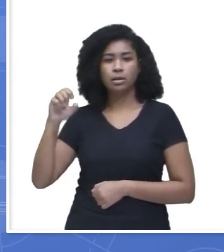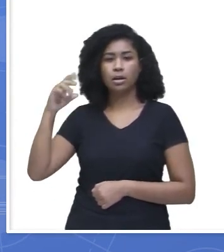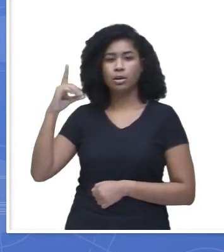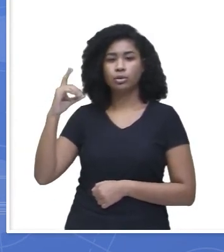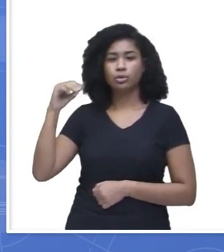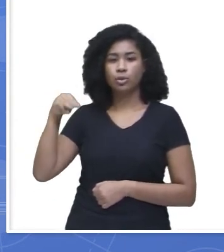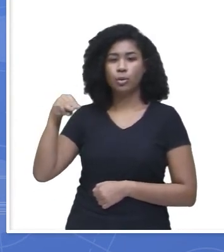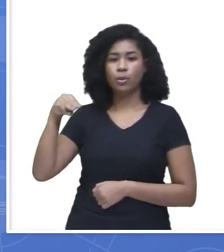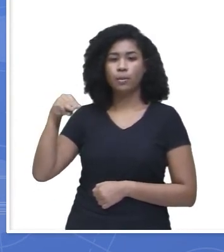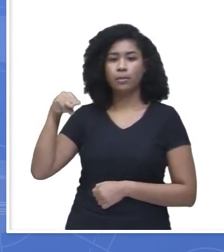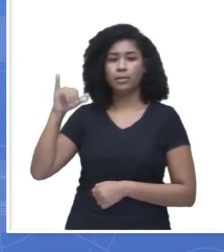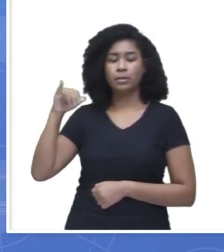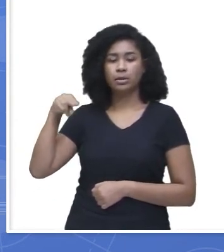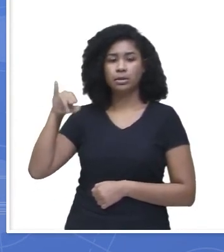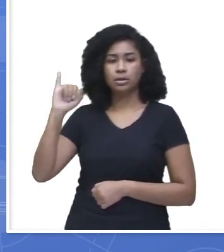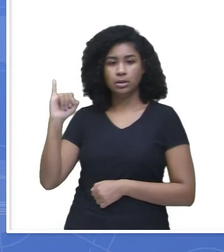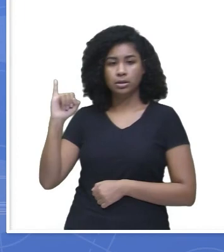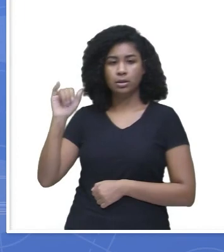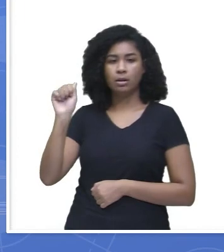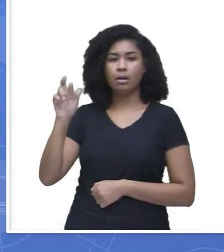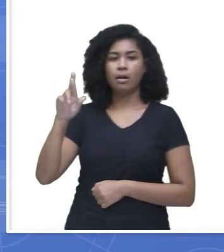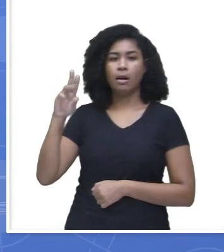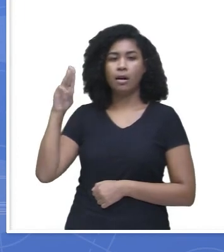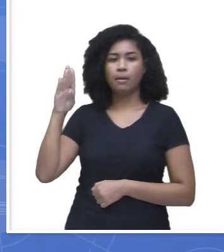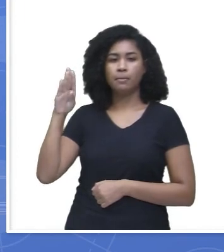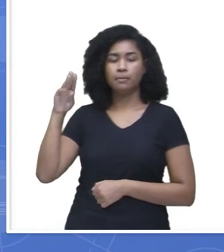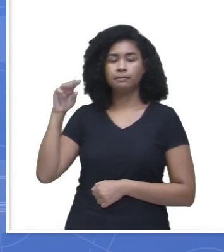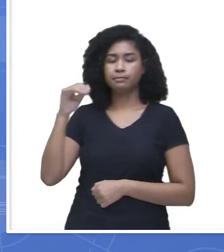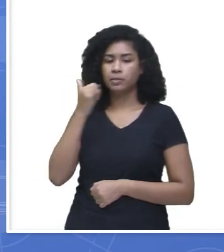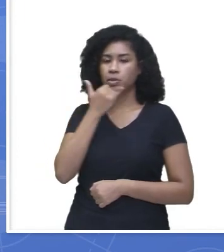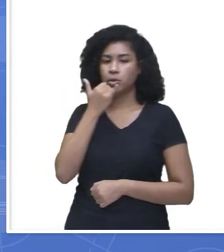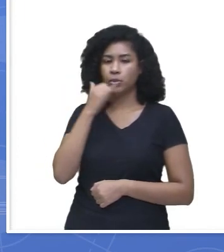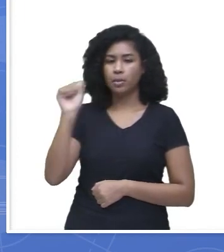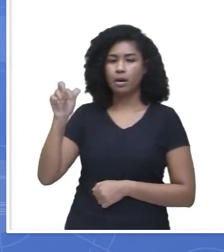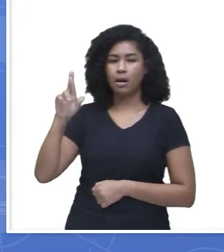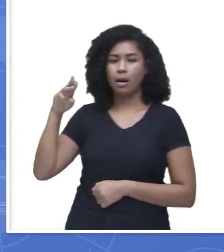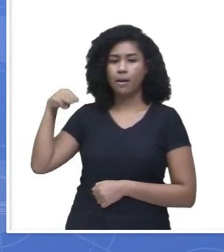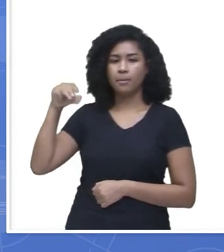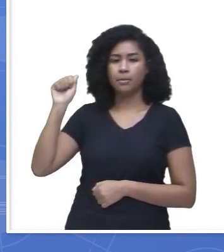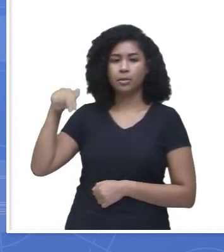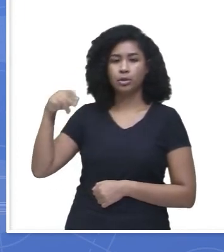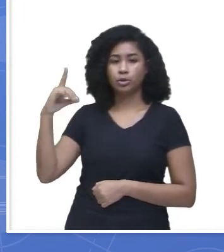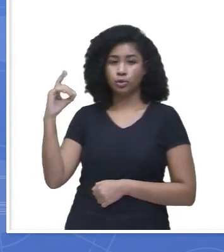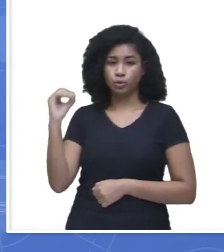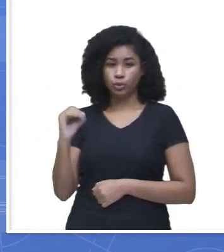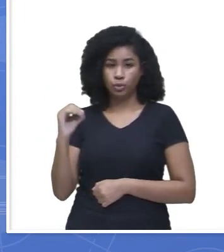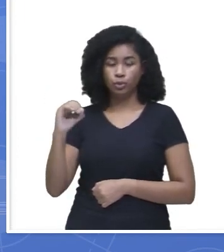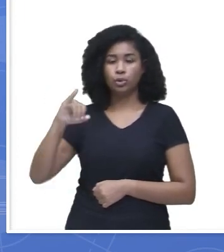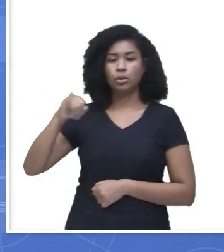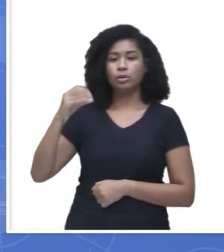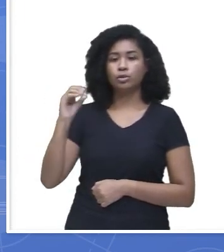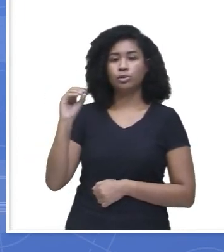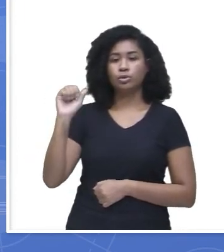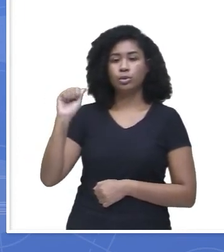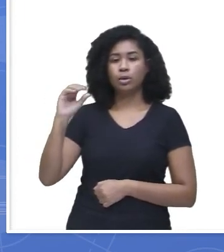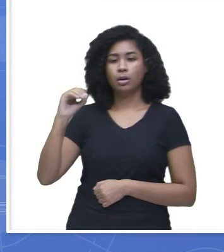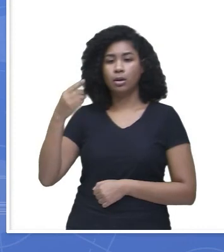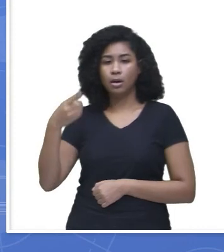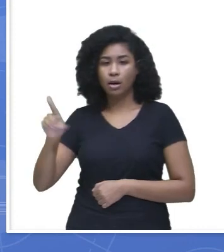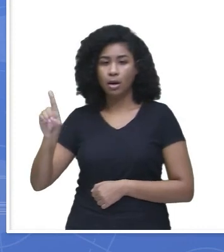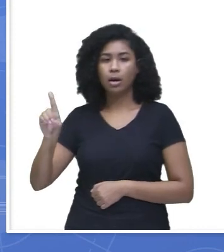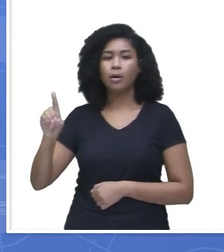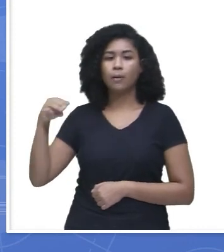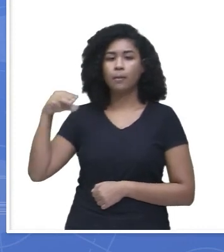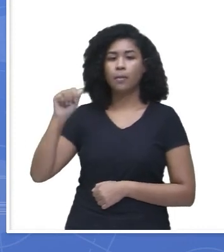Domini, Armando da Escola Júlio César de Moraes Passos, João Marcos, quem mais?